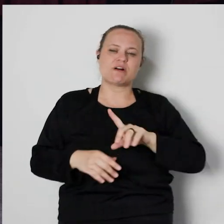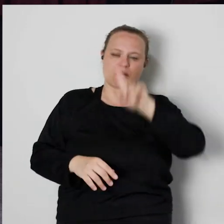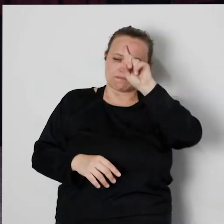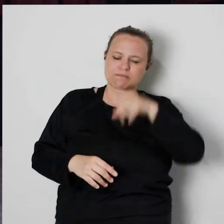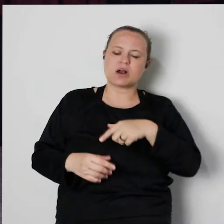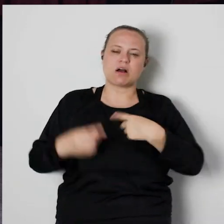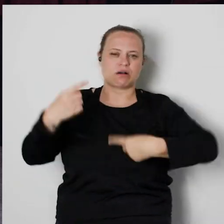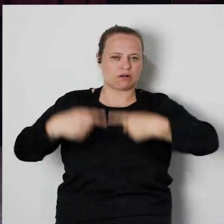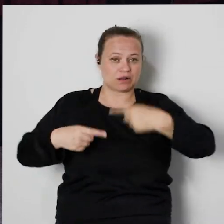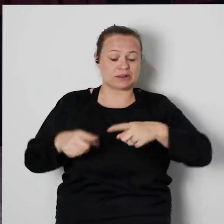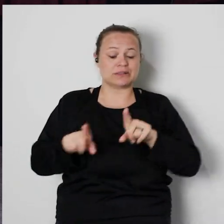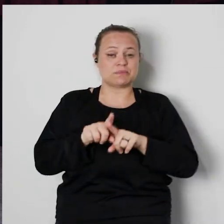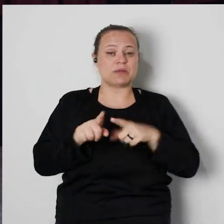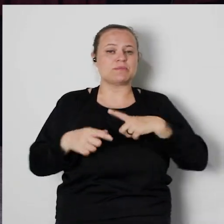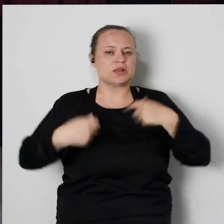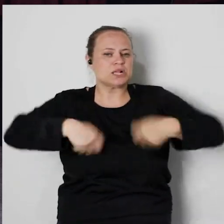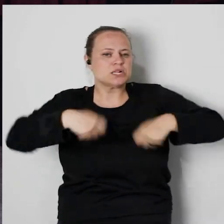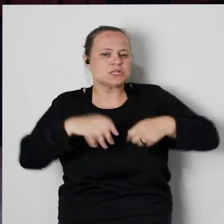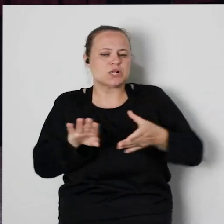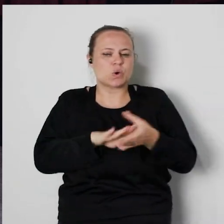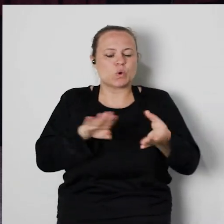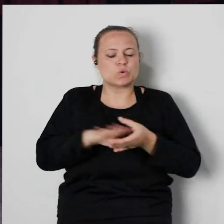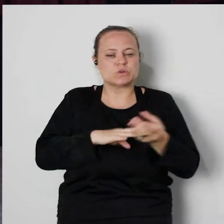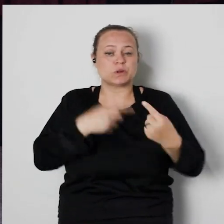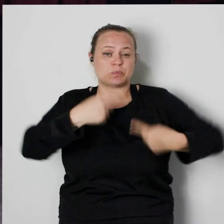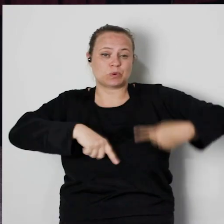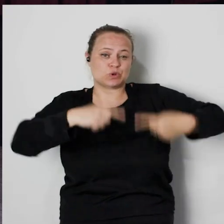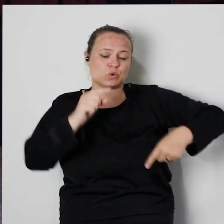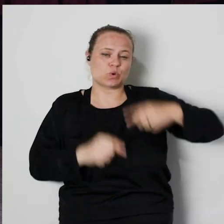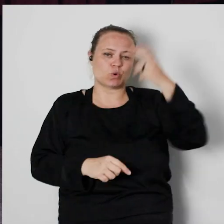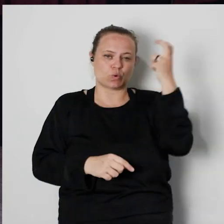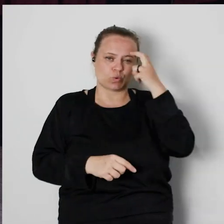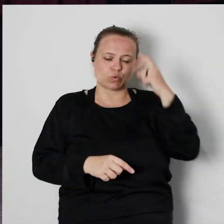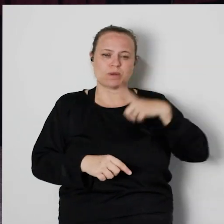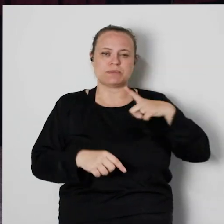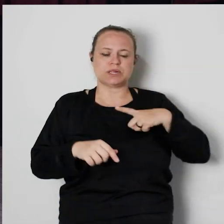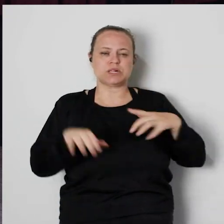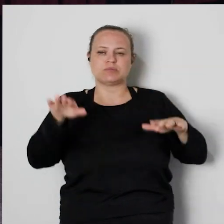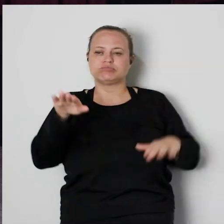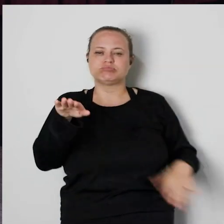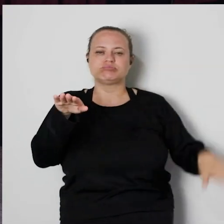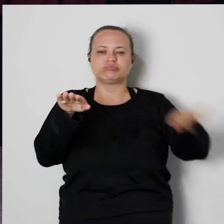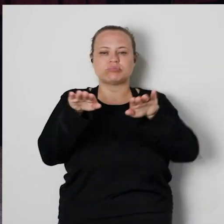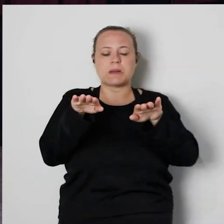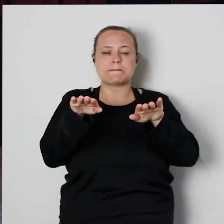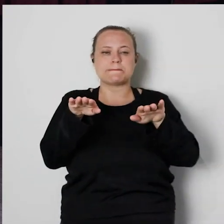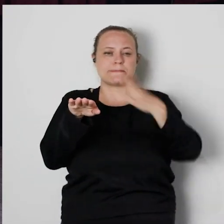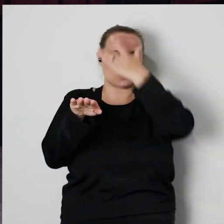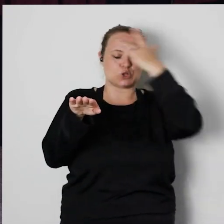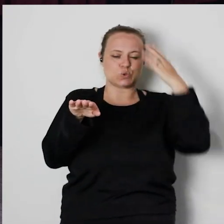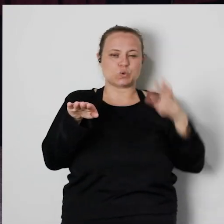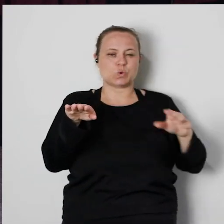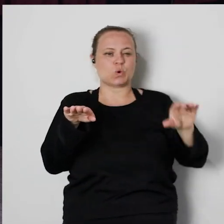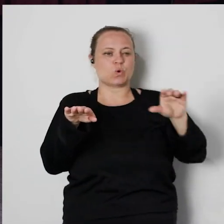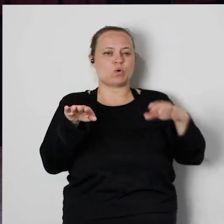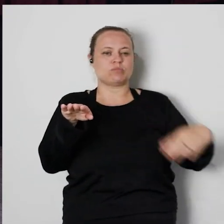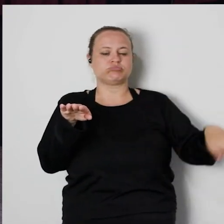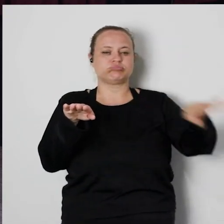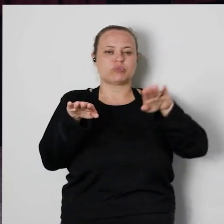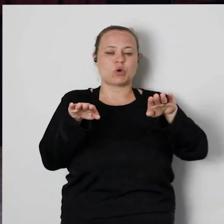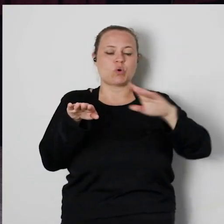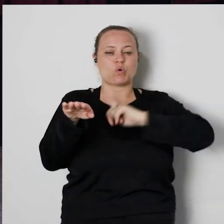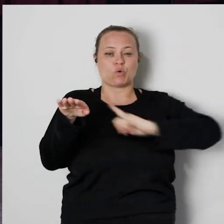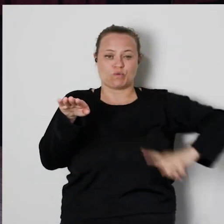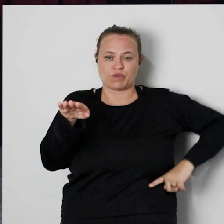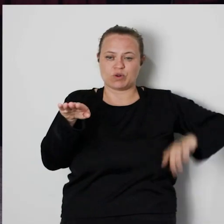indicados e votados, né? Então, é uma instância importante de participação e deliberação. Há necessidade de conselhos de políticas